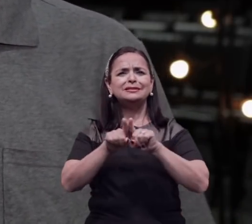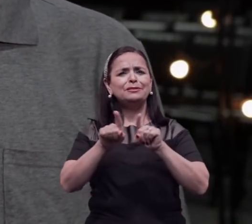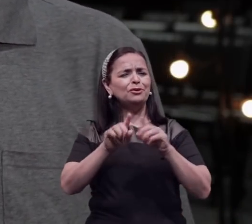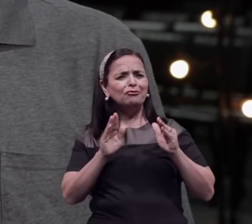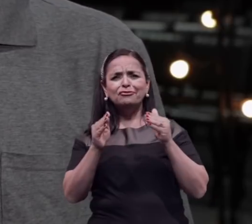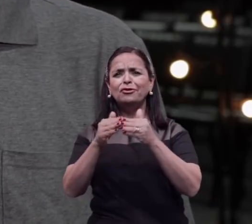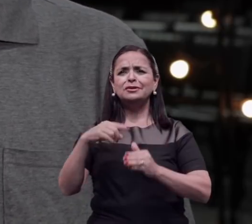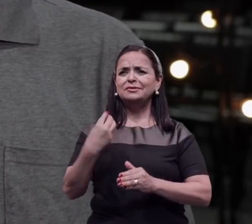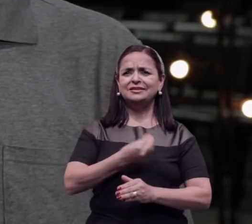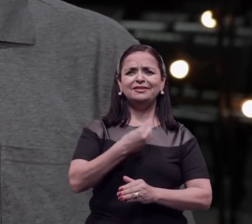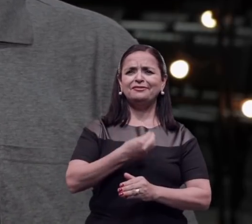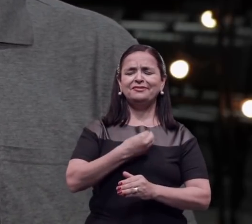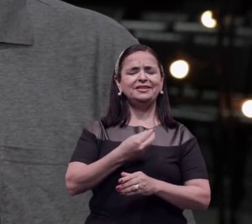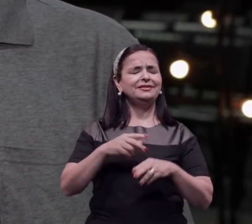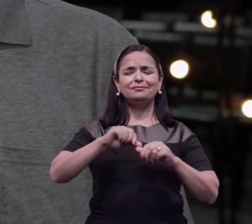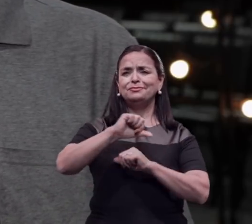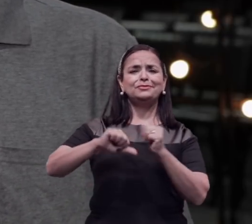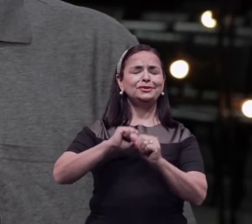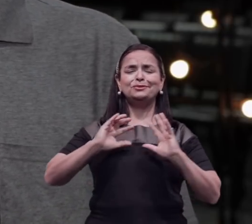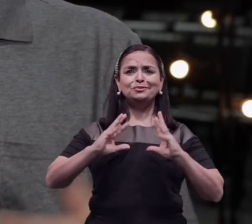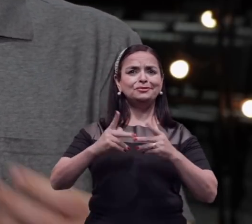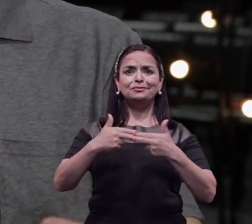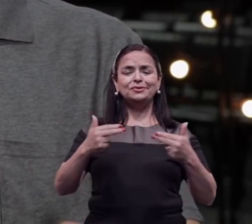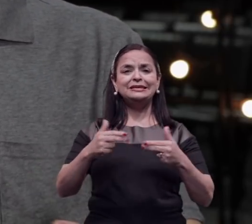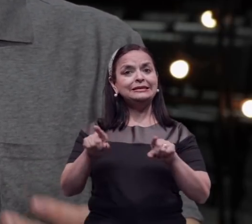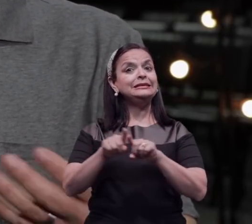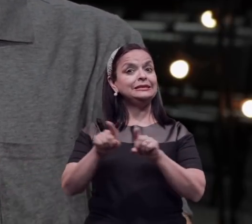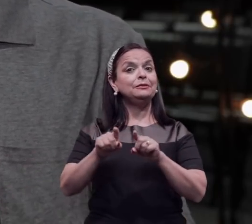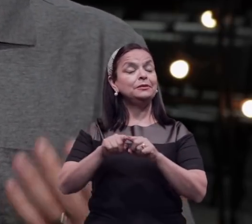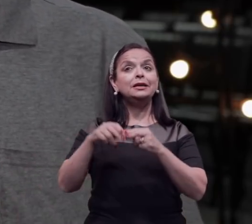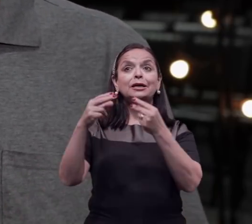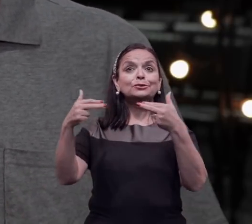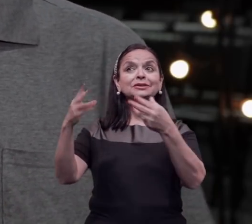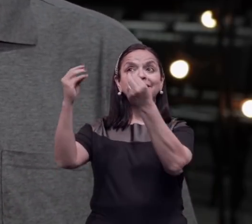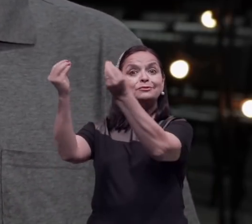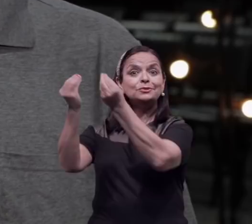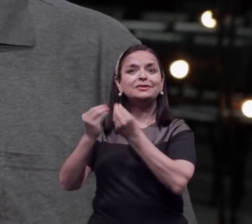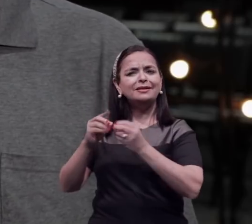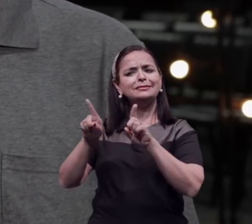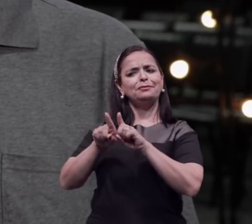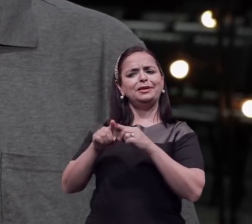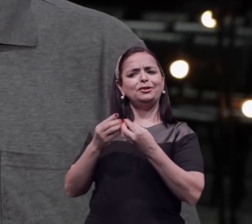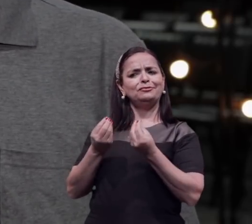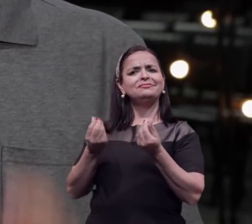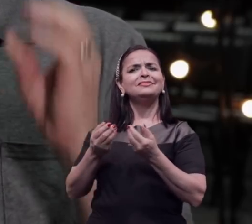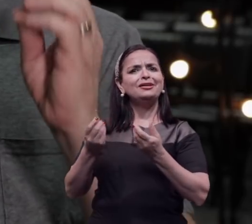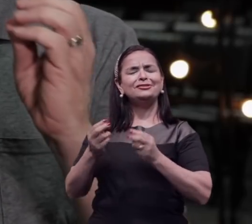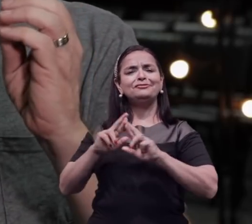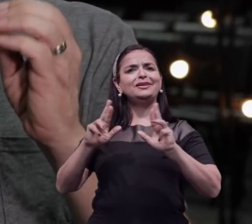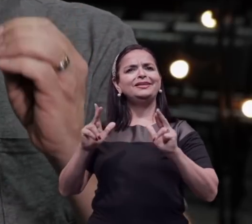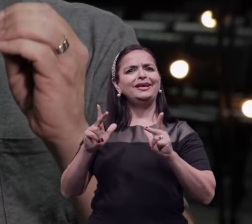vida muda e até a maneira como nós empregamos os bens que nós recebemos de Deus. A